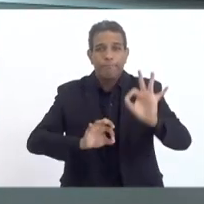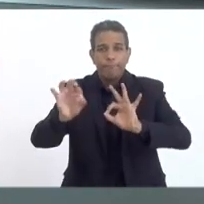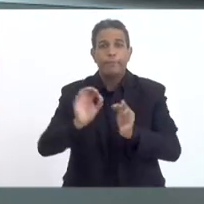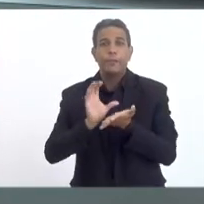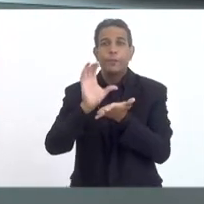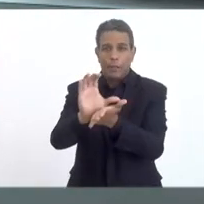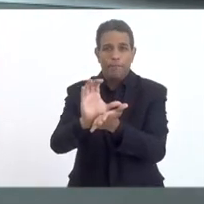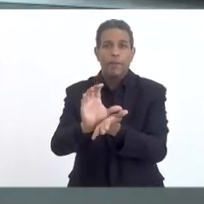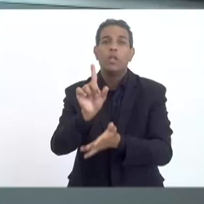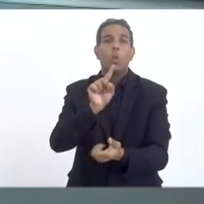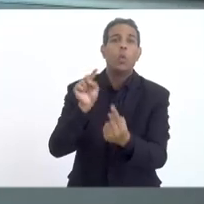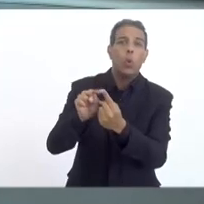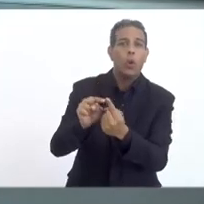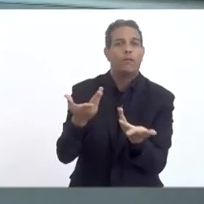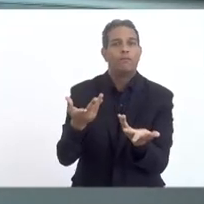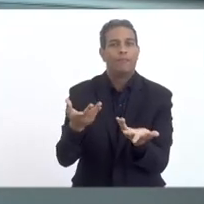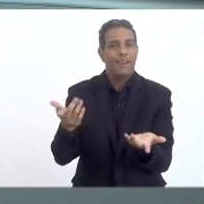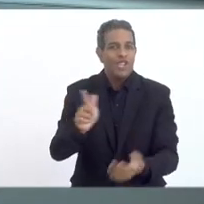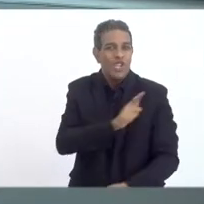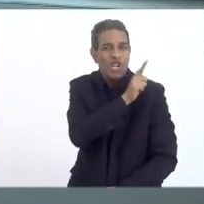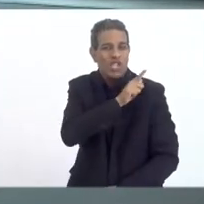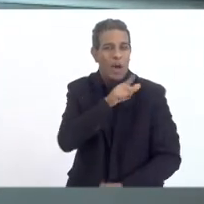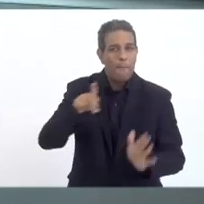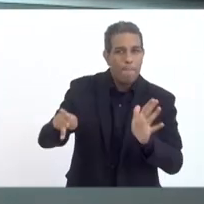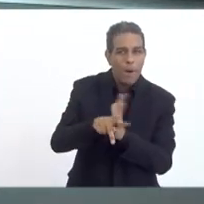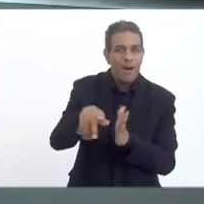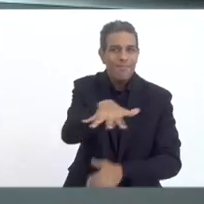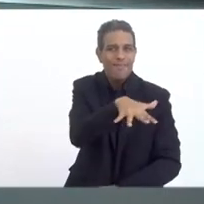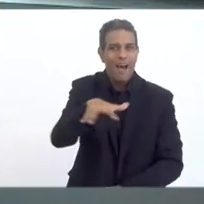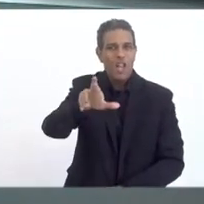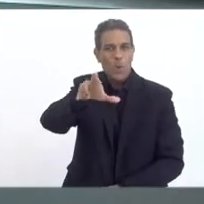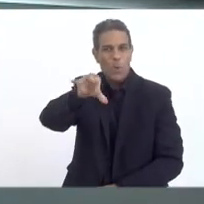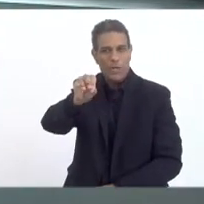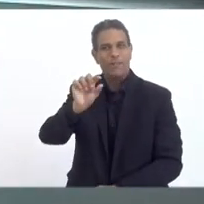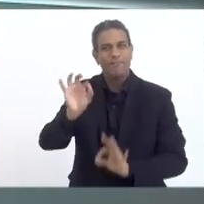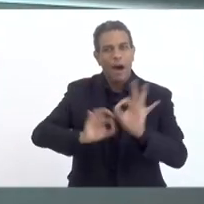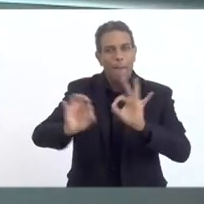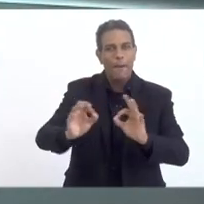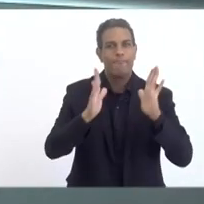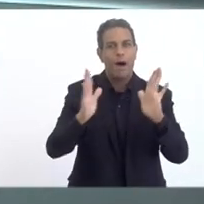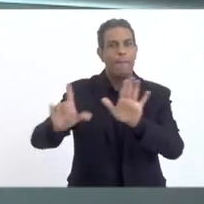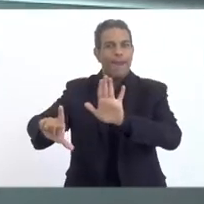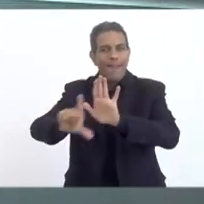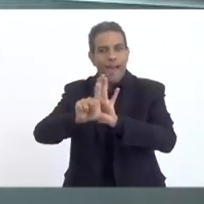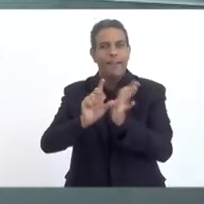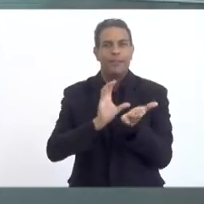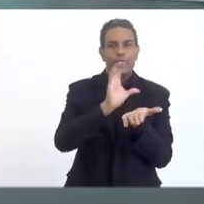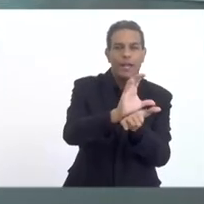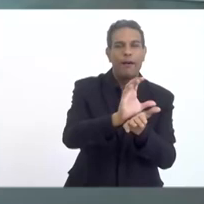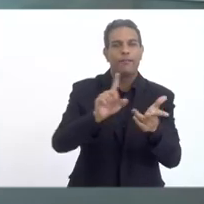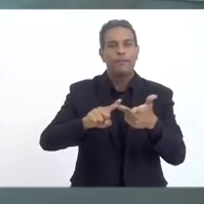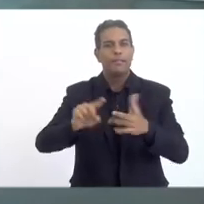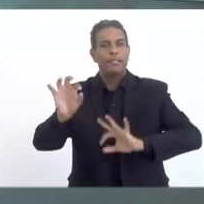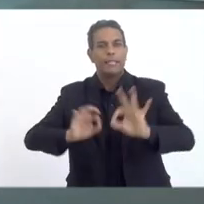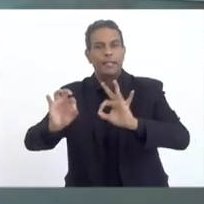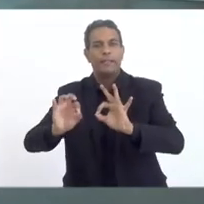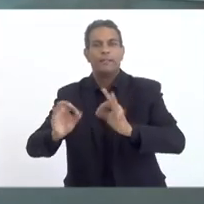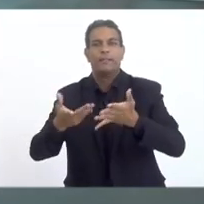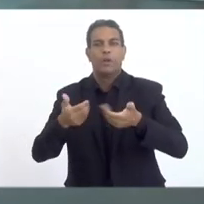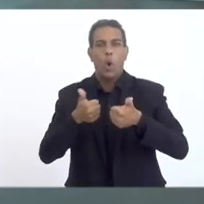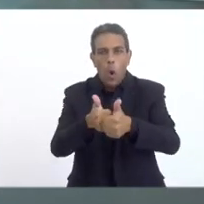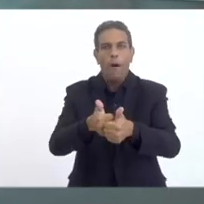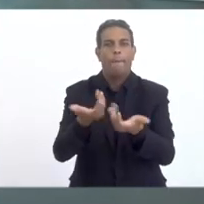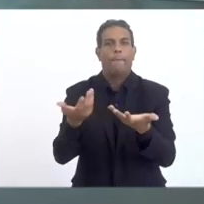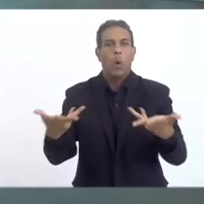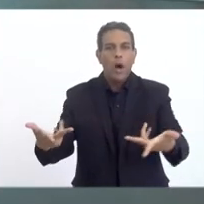orçamento, que dizem respeito à gestão orçamentária do Estado, então, elaboração das leis orçamentárias, execução do orçamento,